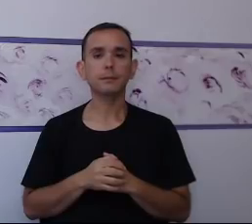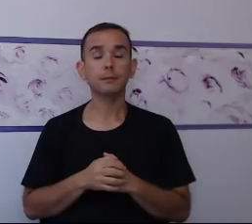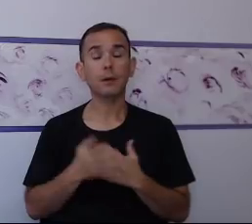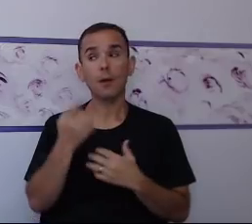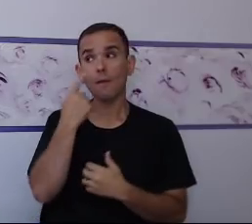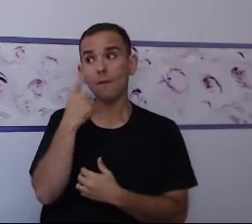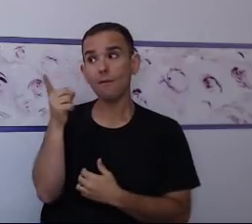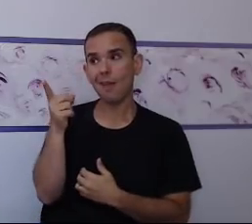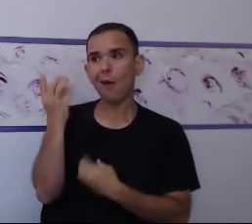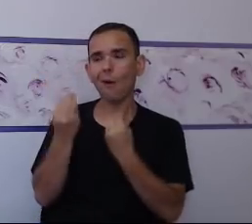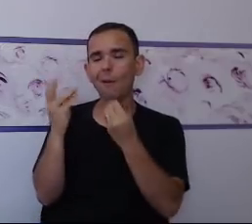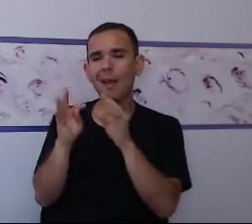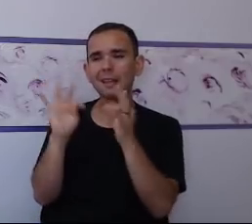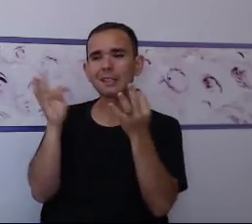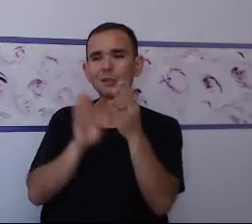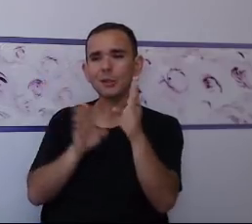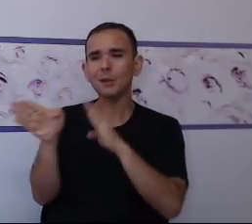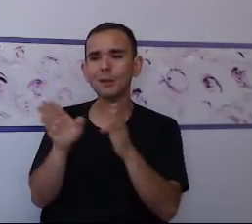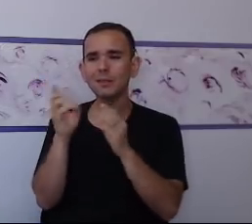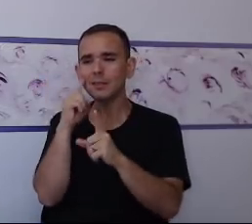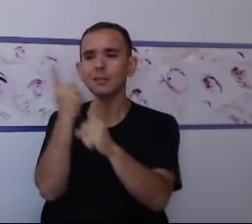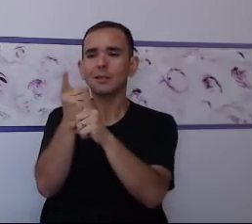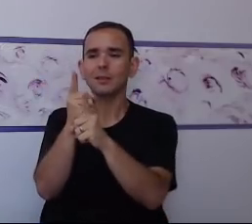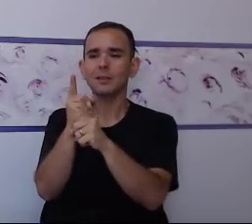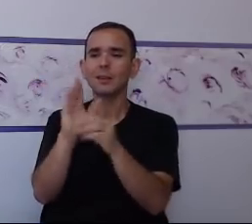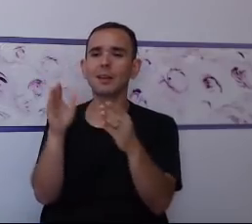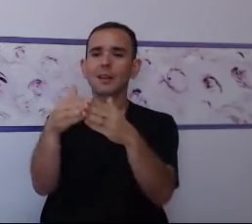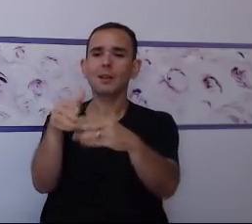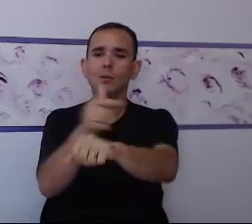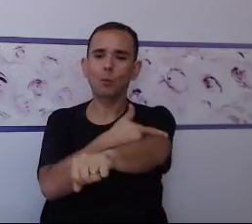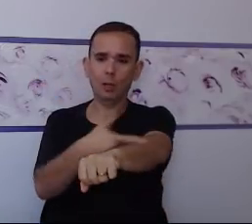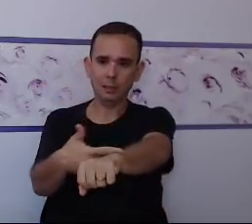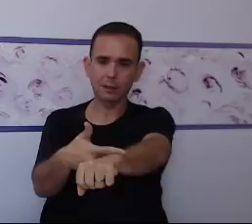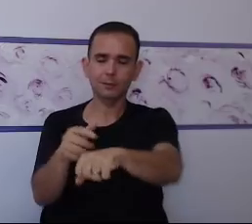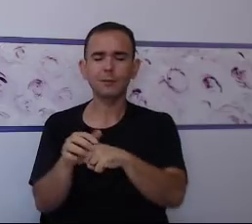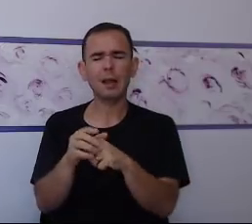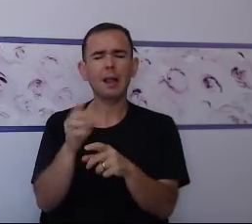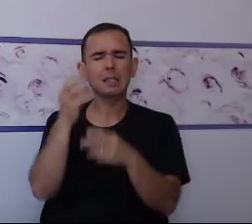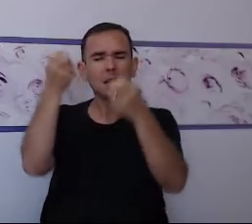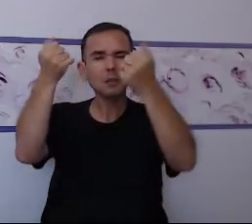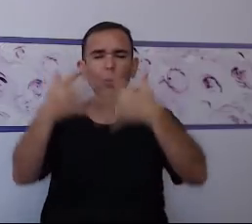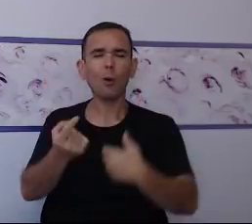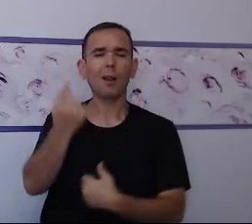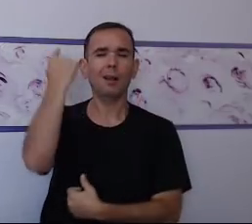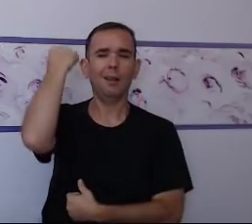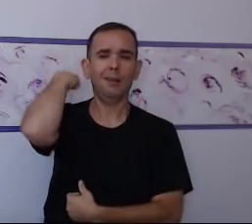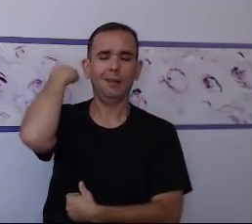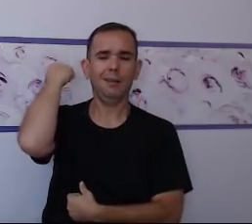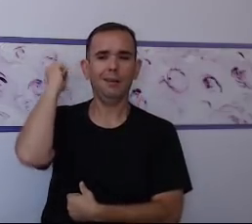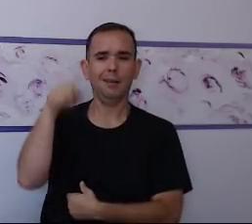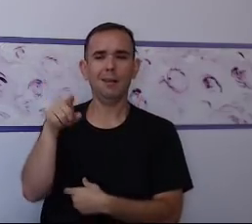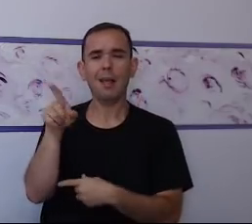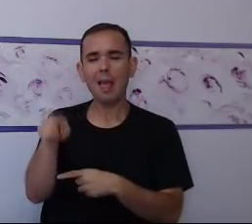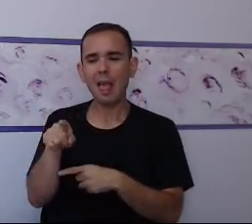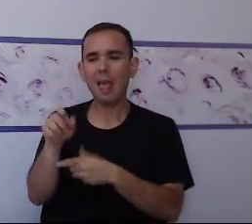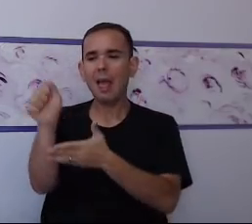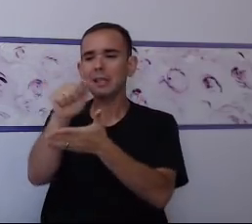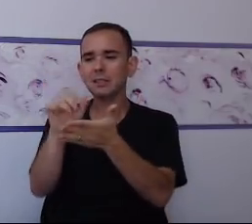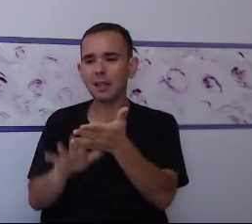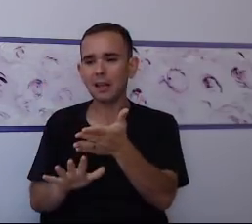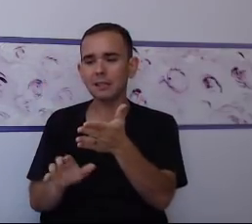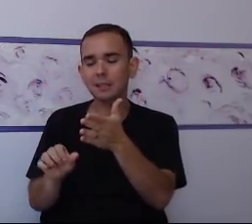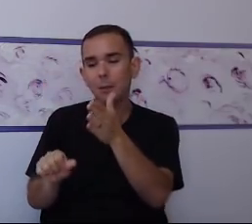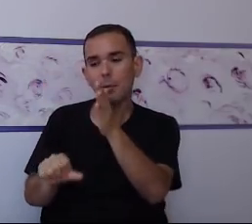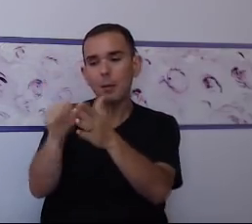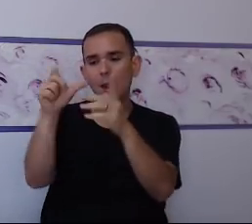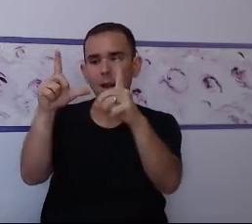Olha aí a tecnologia assistiva vindo de encontro com a educação, né? Aquilo que a gente falou lá atrás, né? Aí eu tenho, são as atividades, na primeira